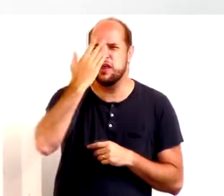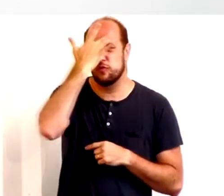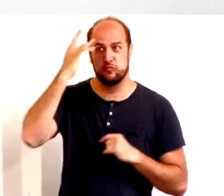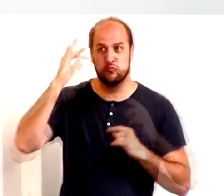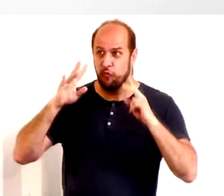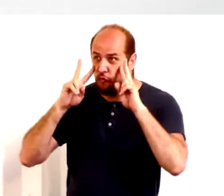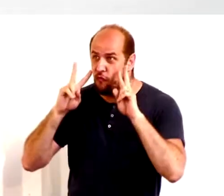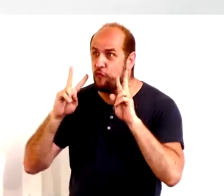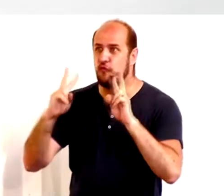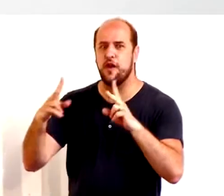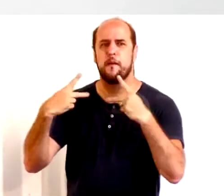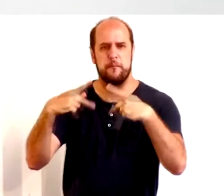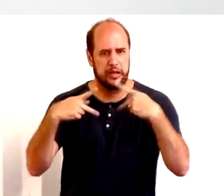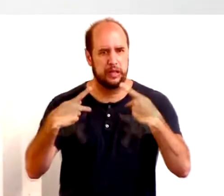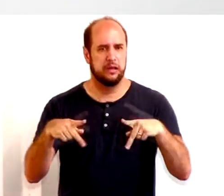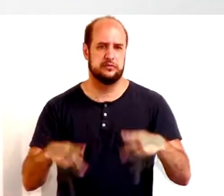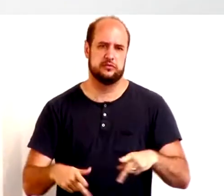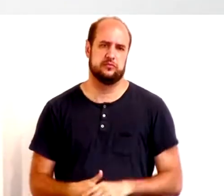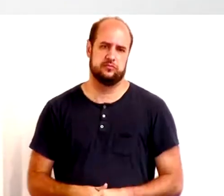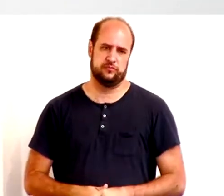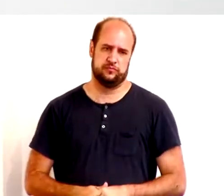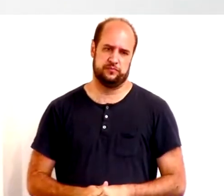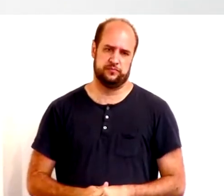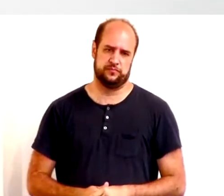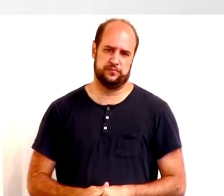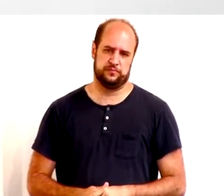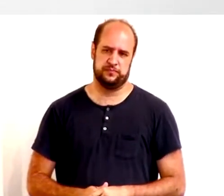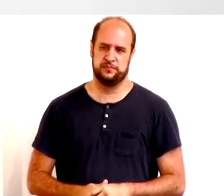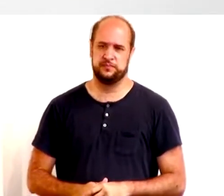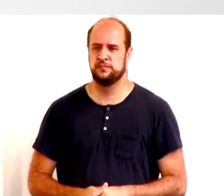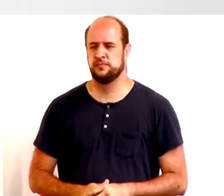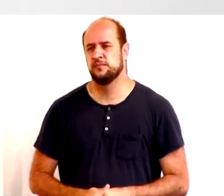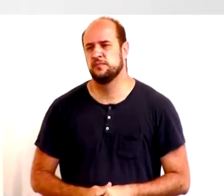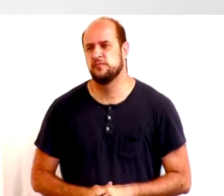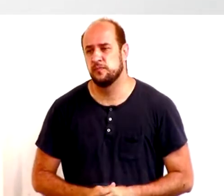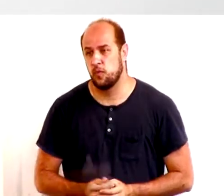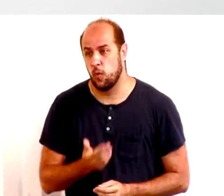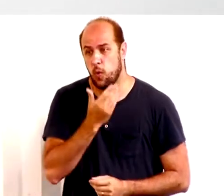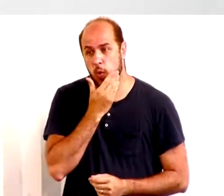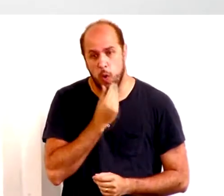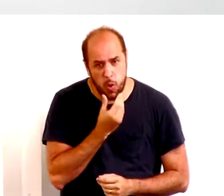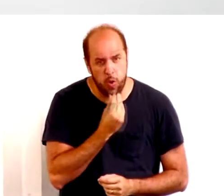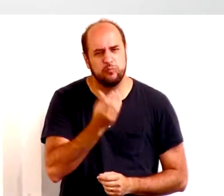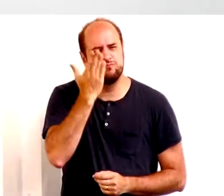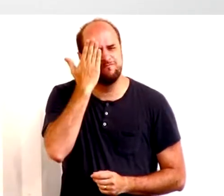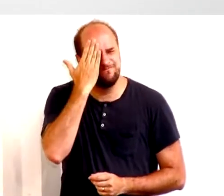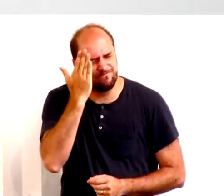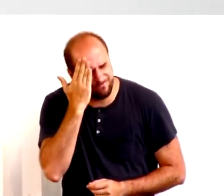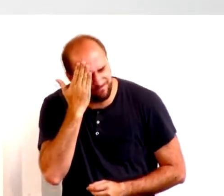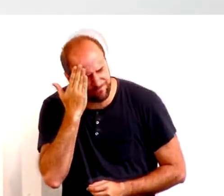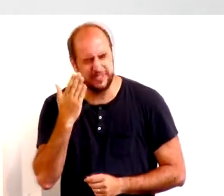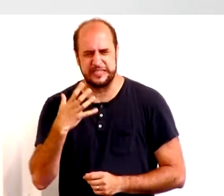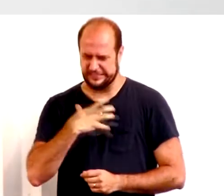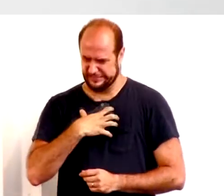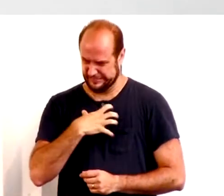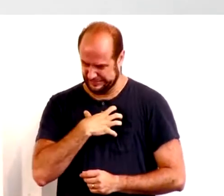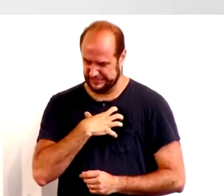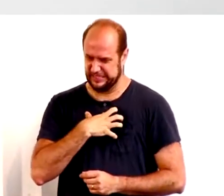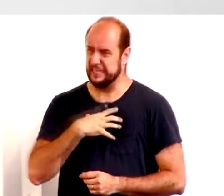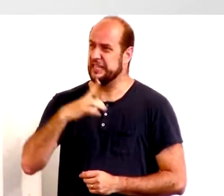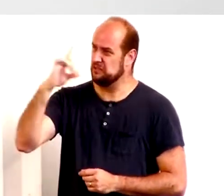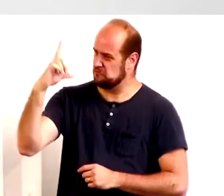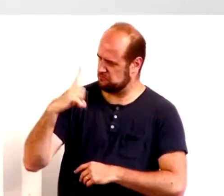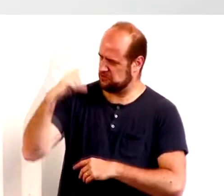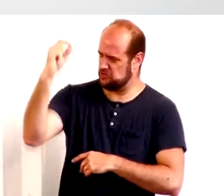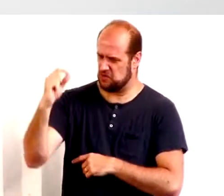da pregação de homens como Edwards e George Whitefield. E esse homem, por saber que ele era comprado, separado,